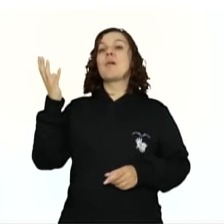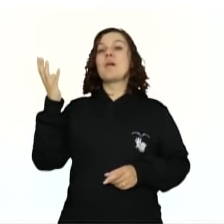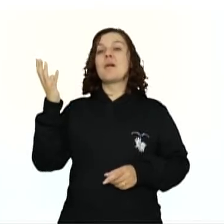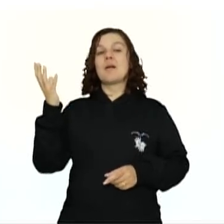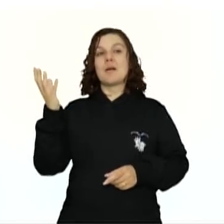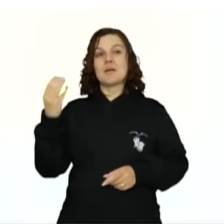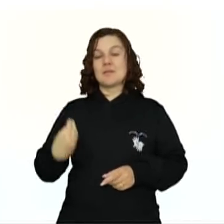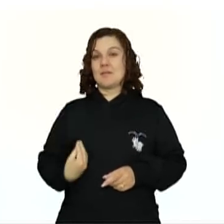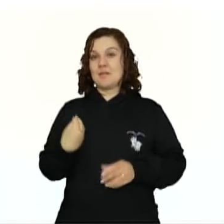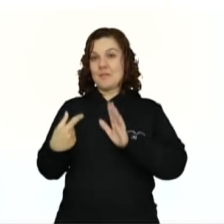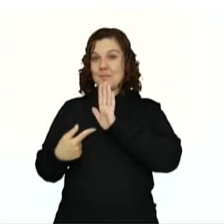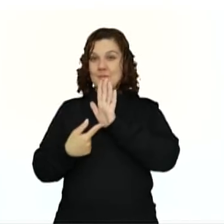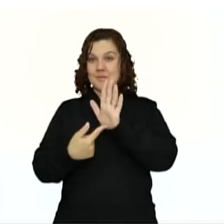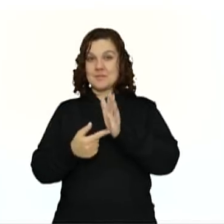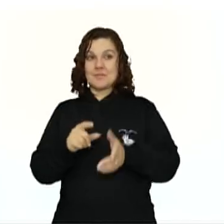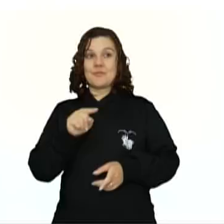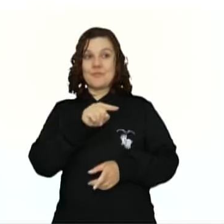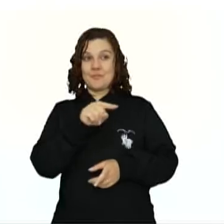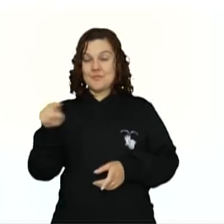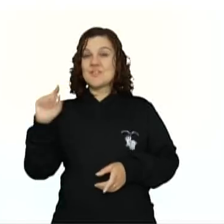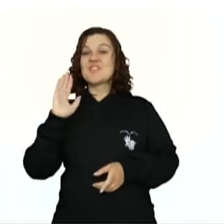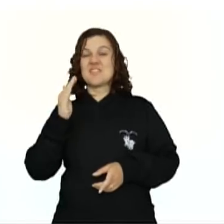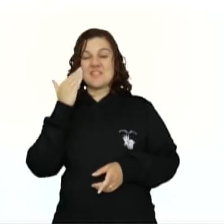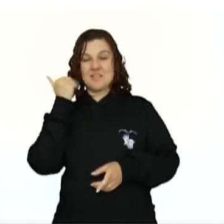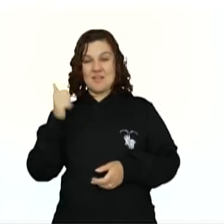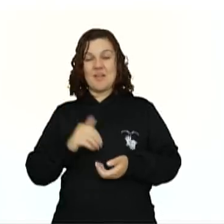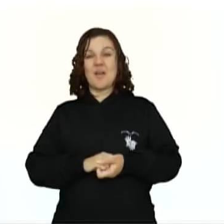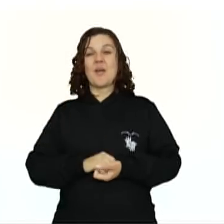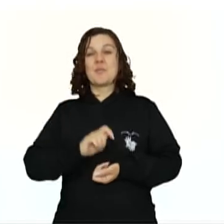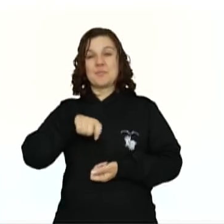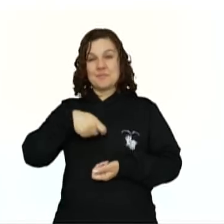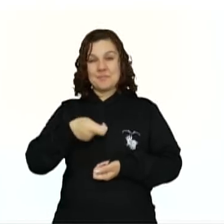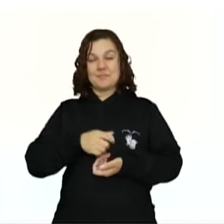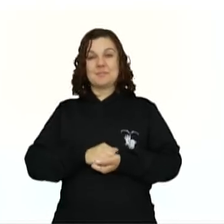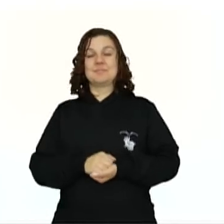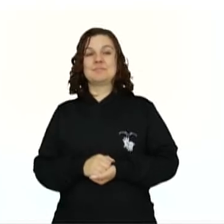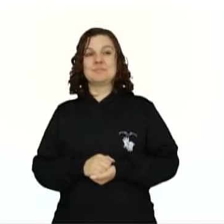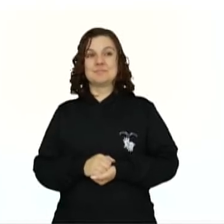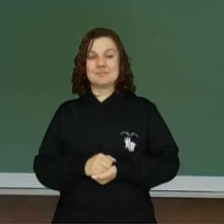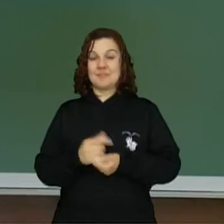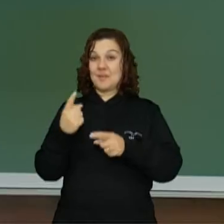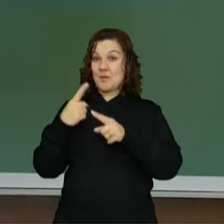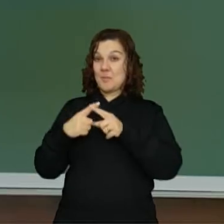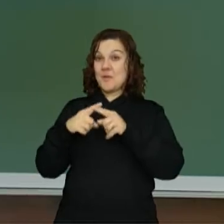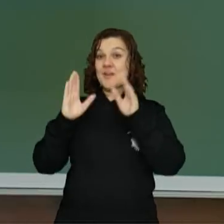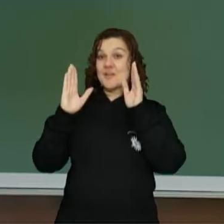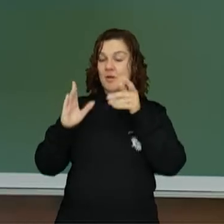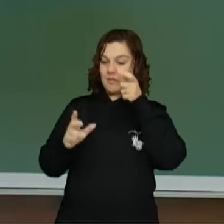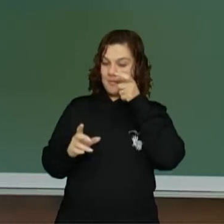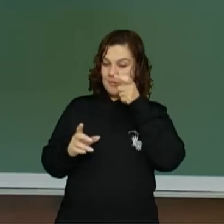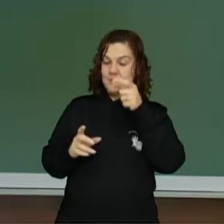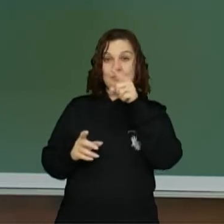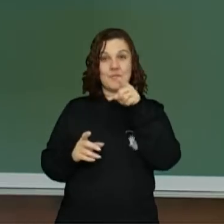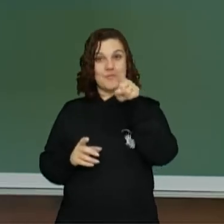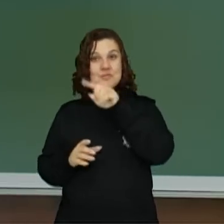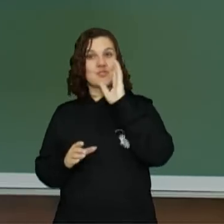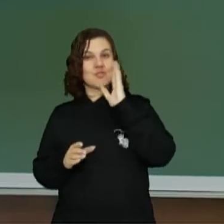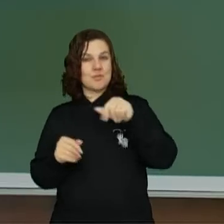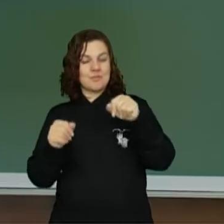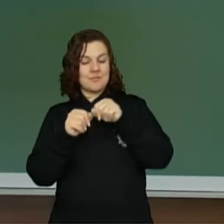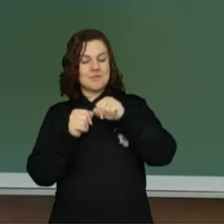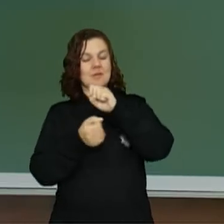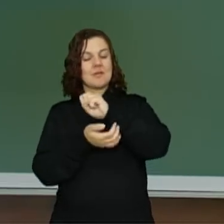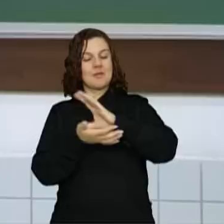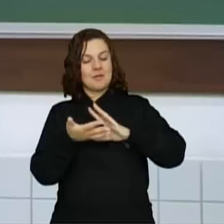circunstância expressa? Vocês sabem sobre os advérbios, né? Porque já vimos, vocês já fizeram